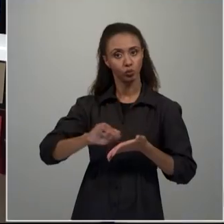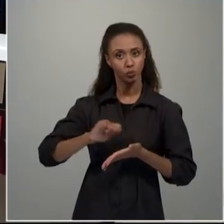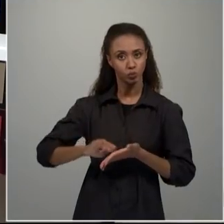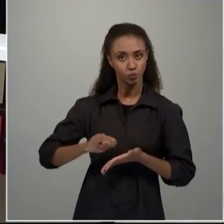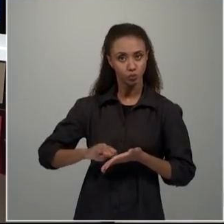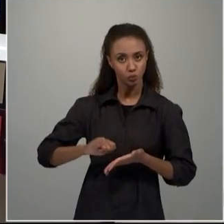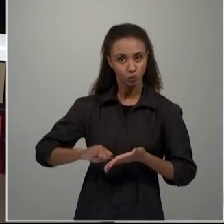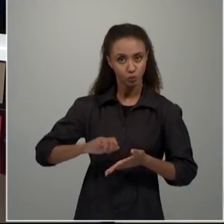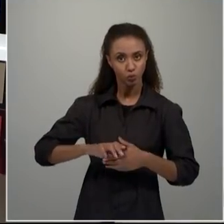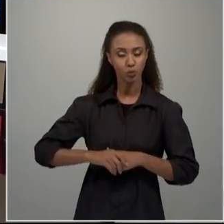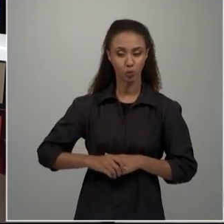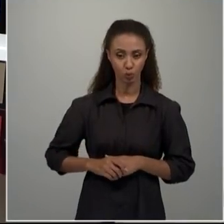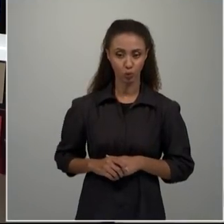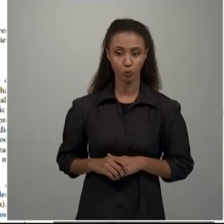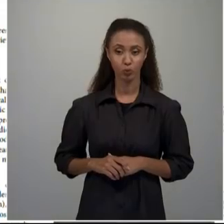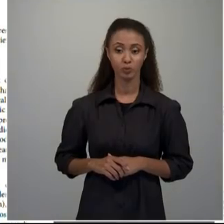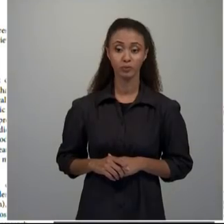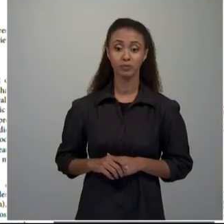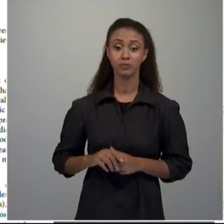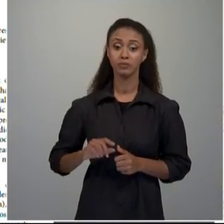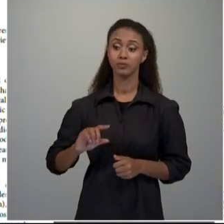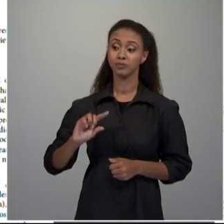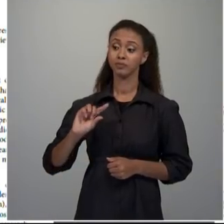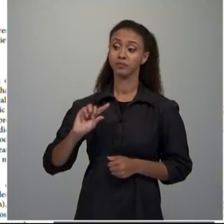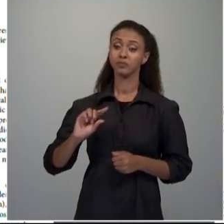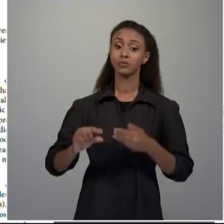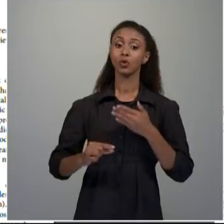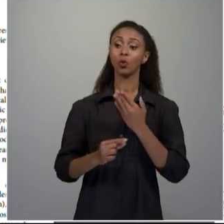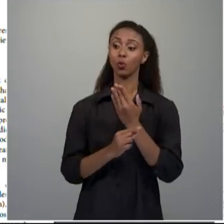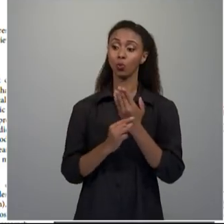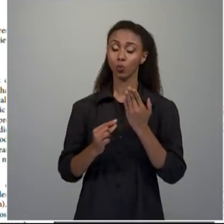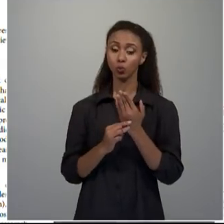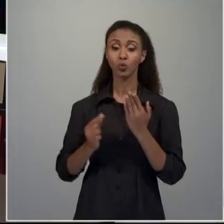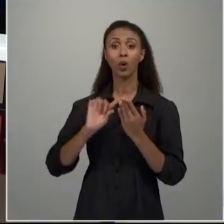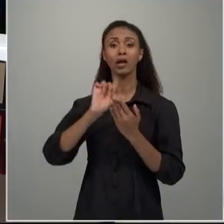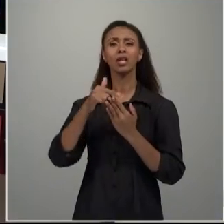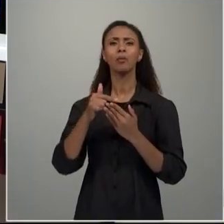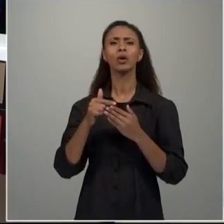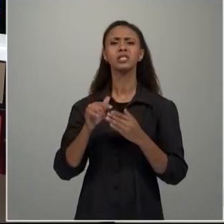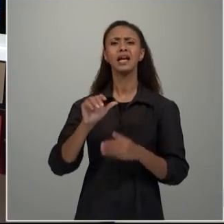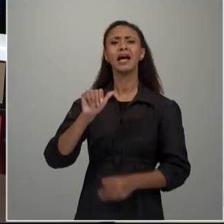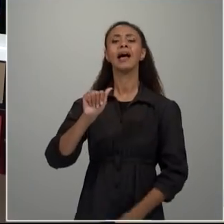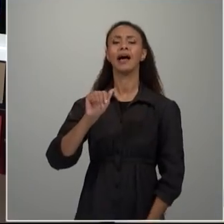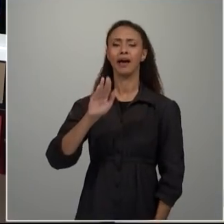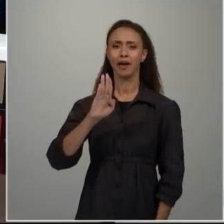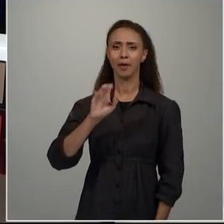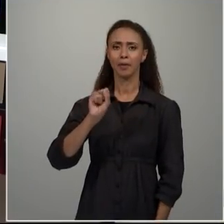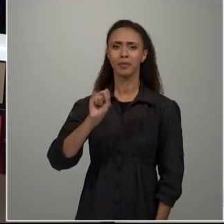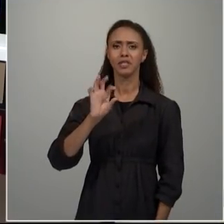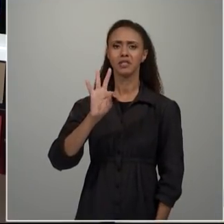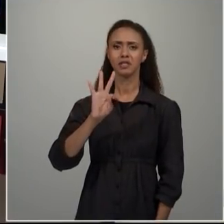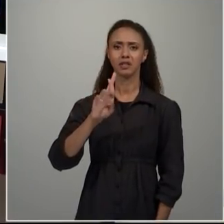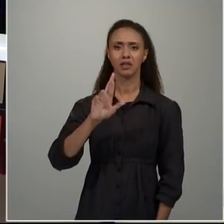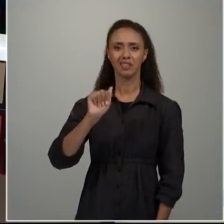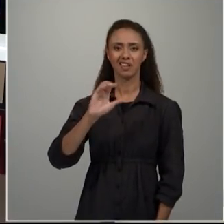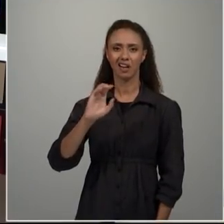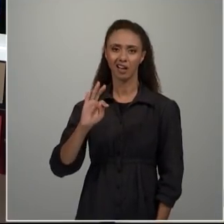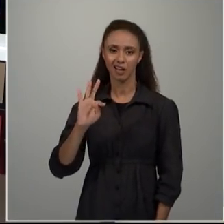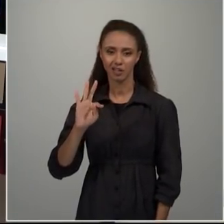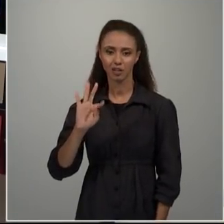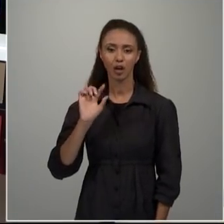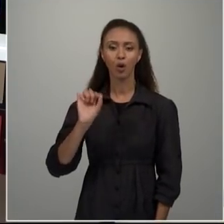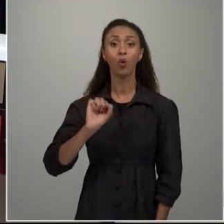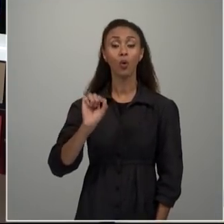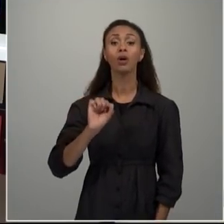autor aí você tem aqui o réptil action o que que eu abstract é o resumo do artigo a gente vai trabalhar bastante